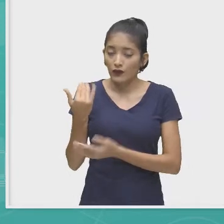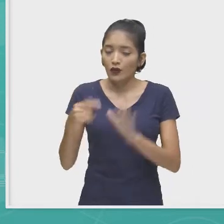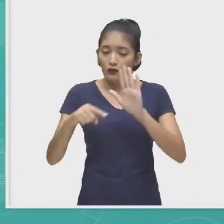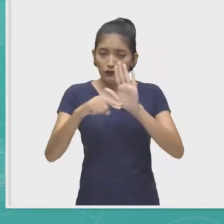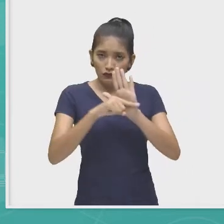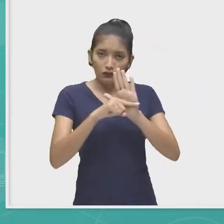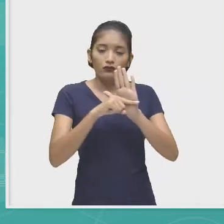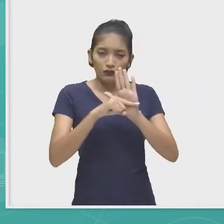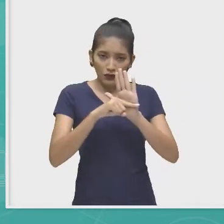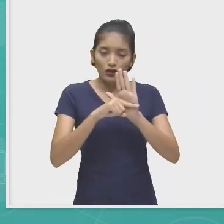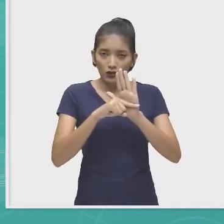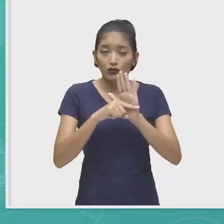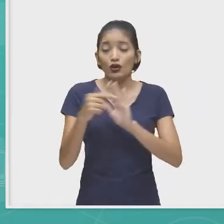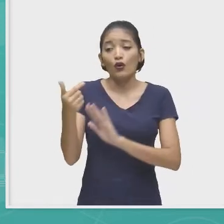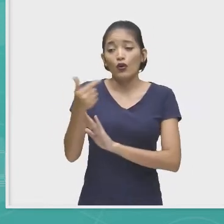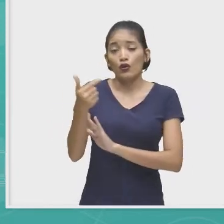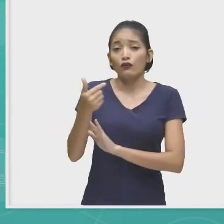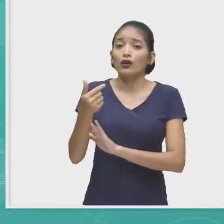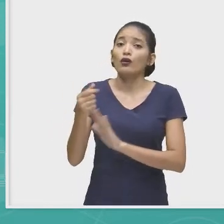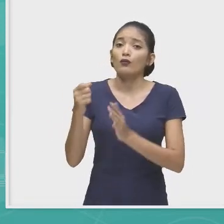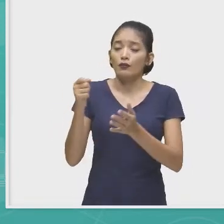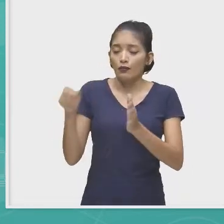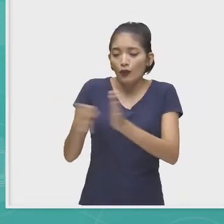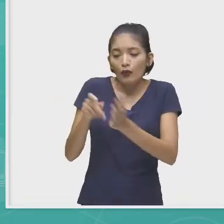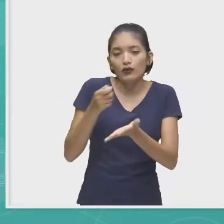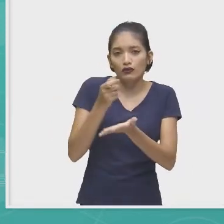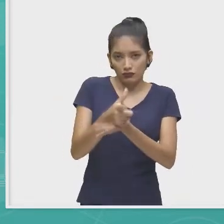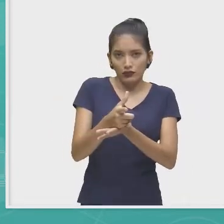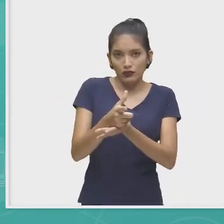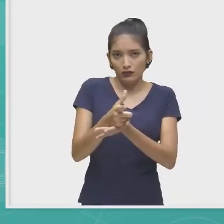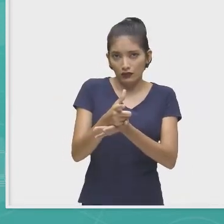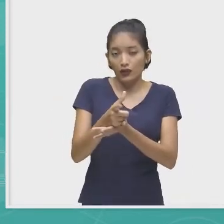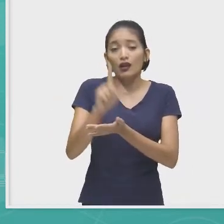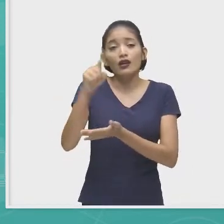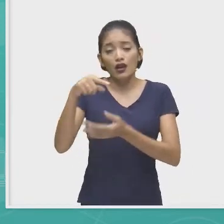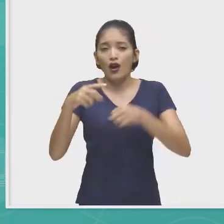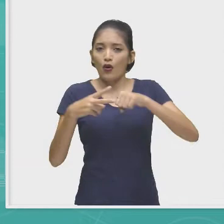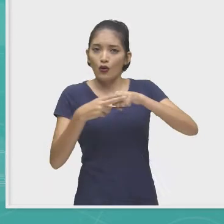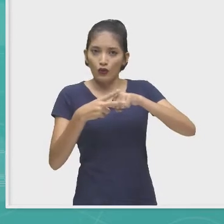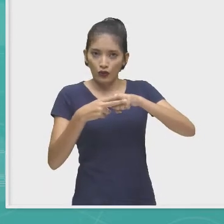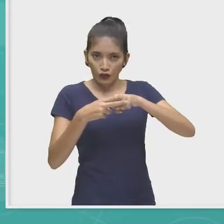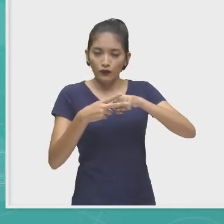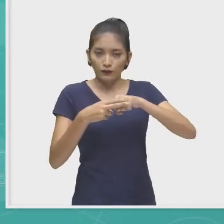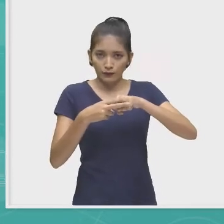retirado do valor da compra. No caso aí, o nosso cupuaçu.